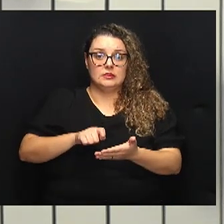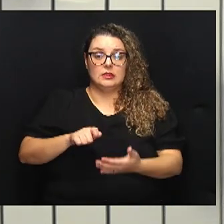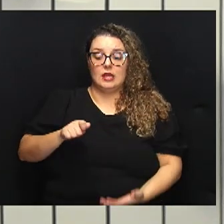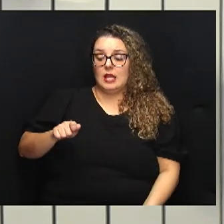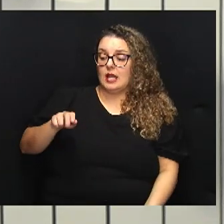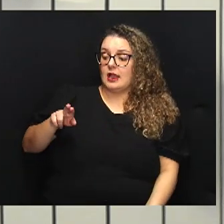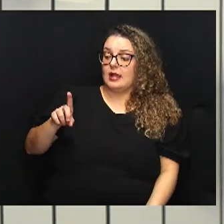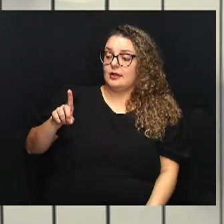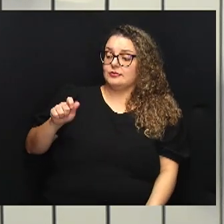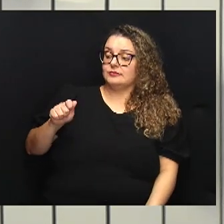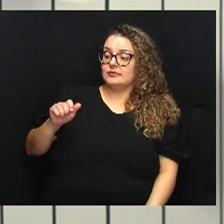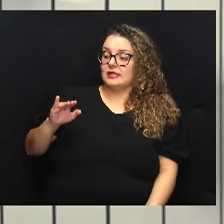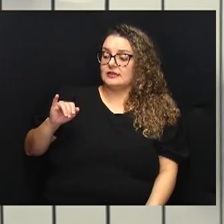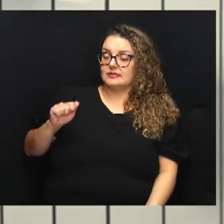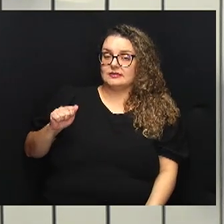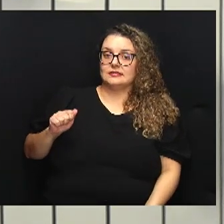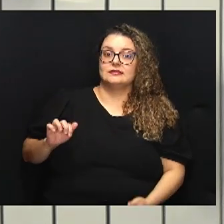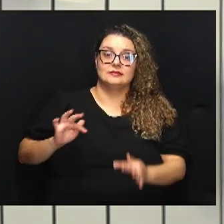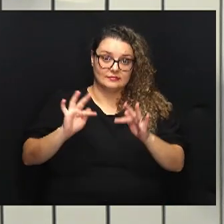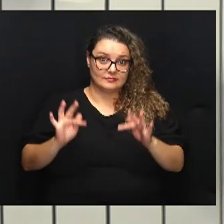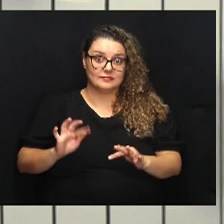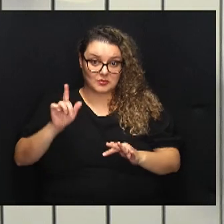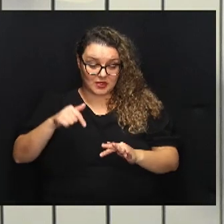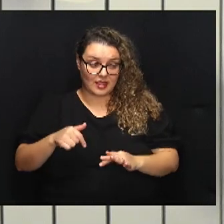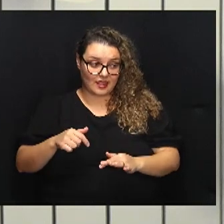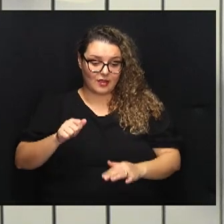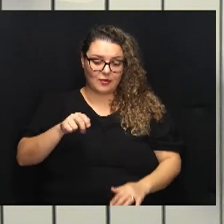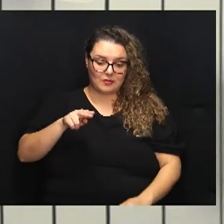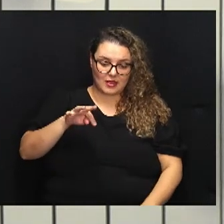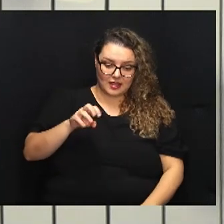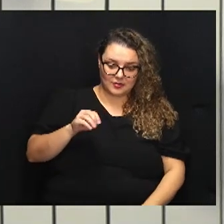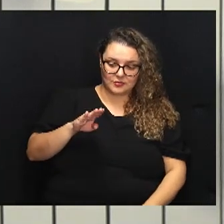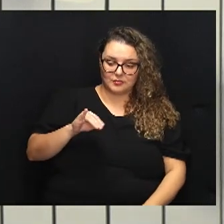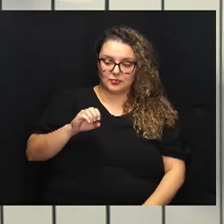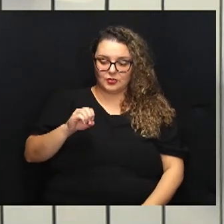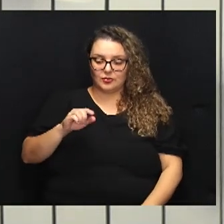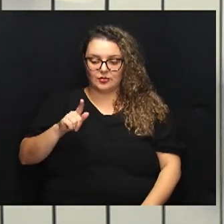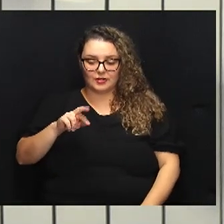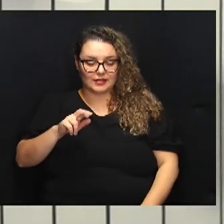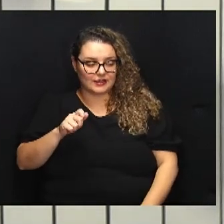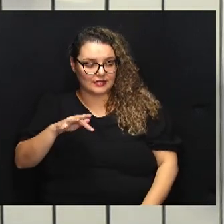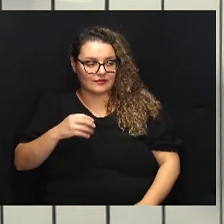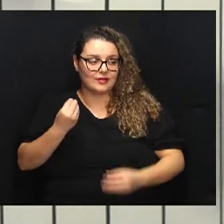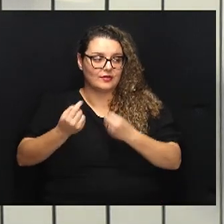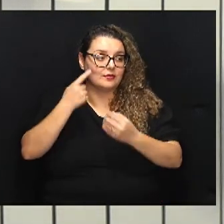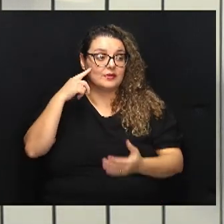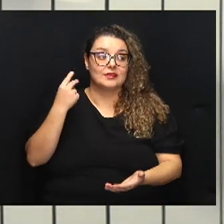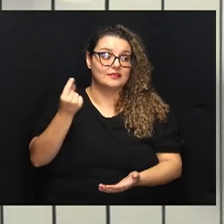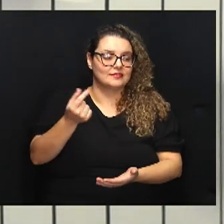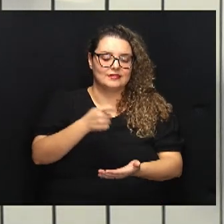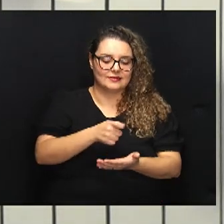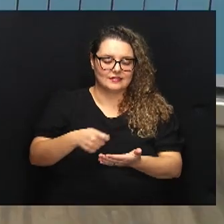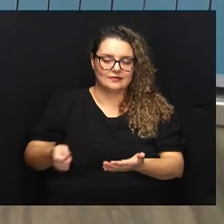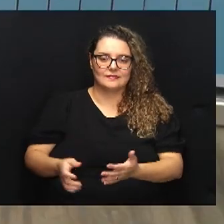de Ser Feliz. Quero saber se é uma autobiografia e como que surgiu a ideia de escrevê-lo.